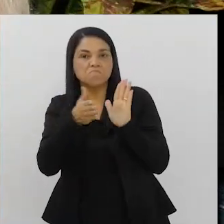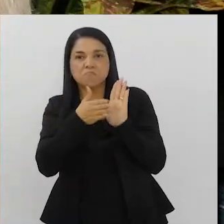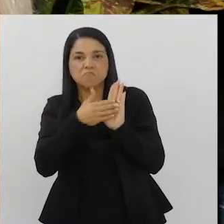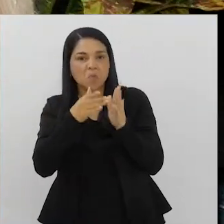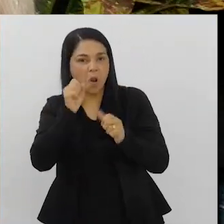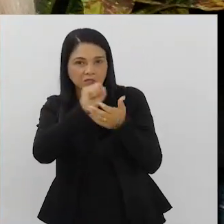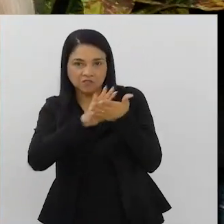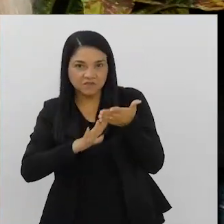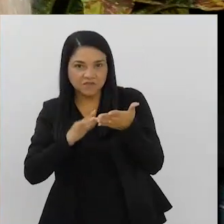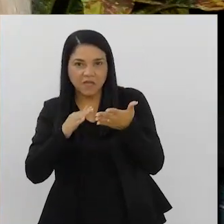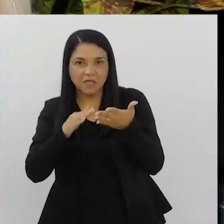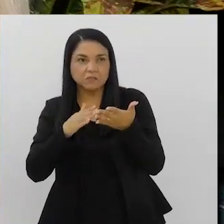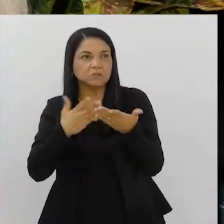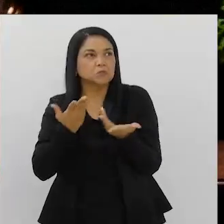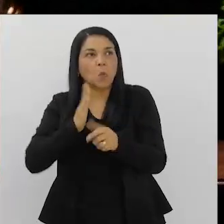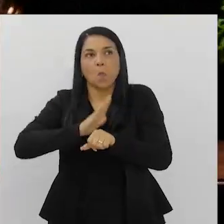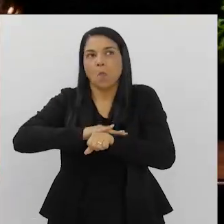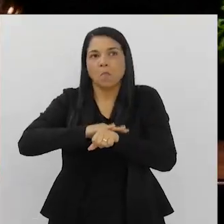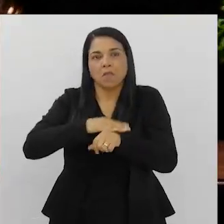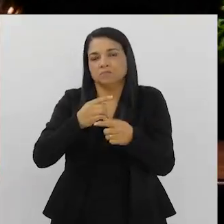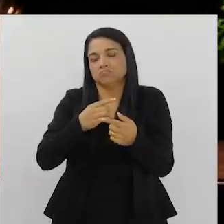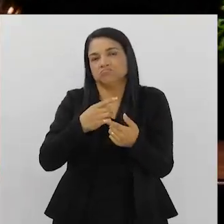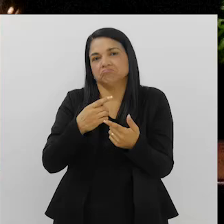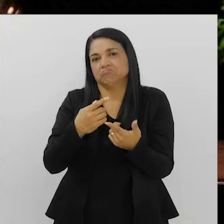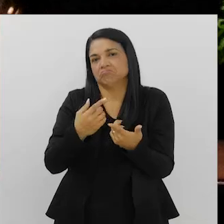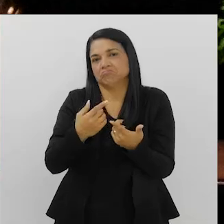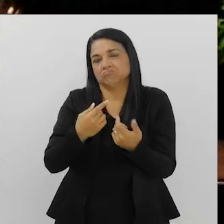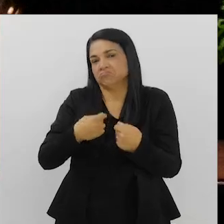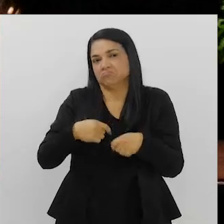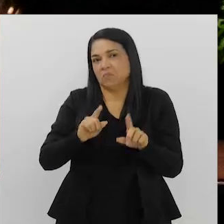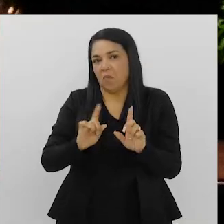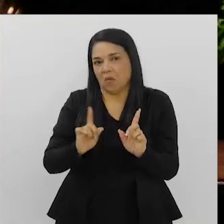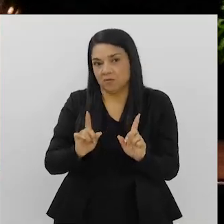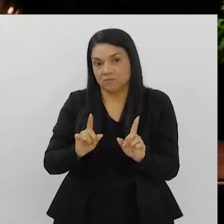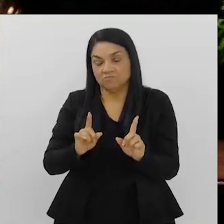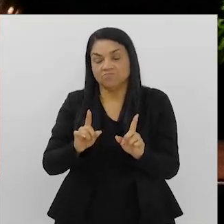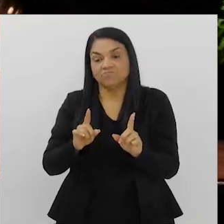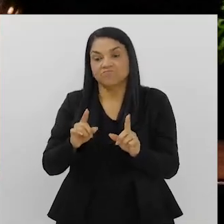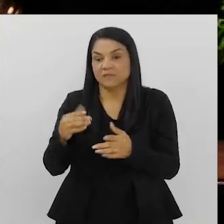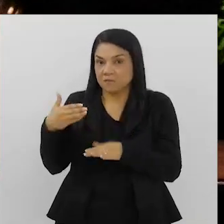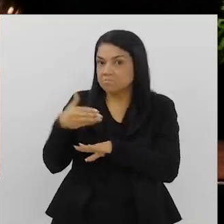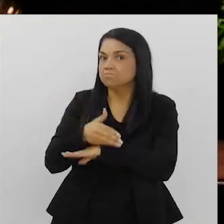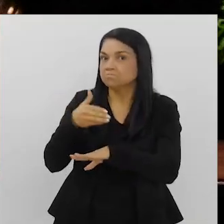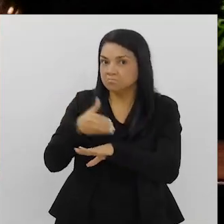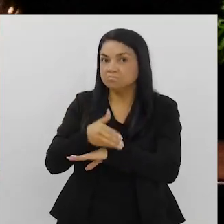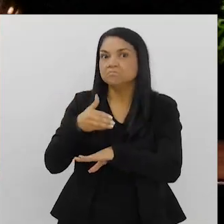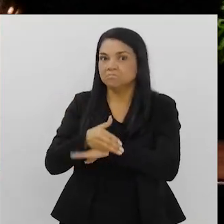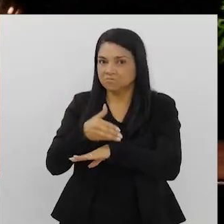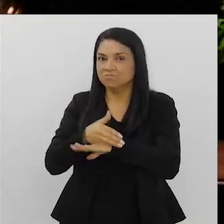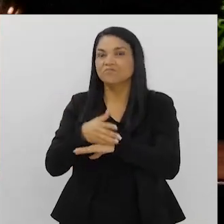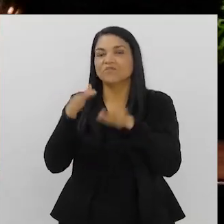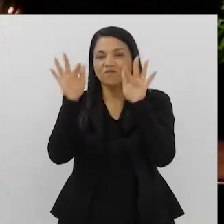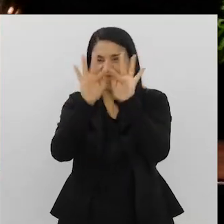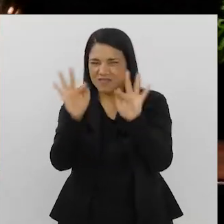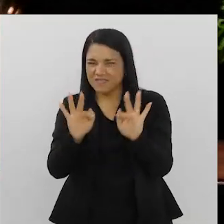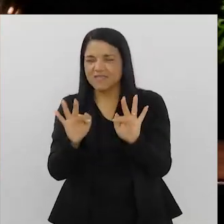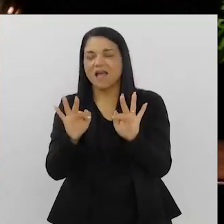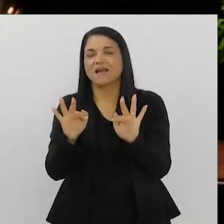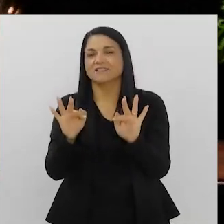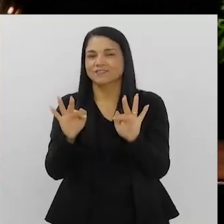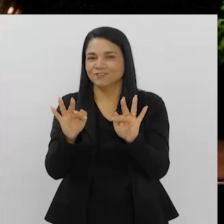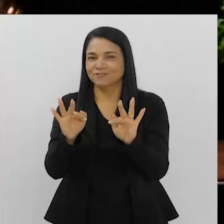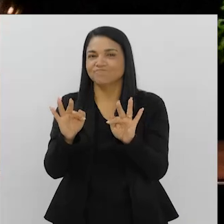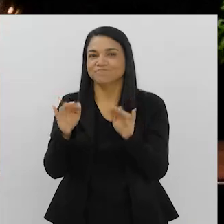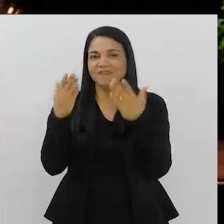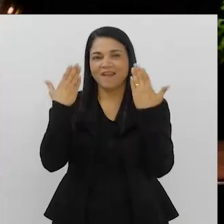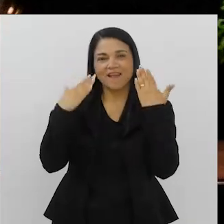propor uma atividade, não importa o momento, eles vão estar lá presentes e eles demonstram essa felicidade,